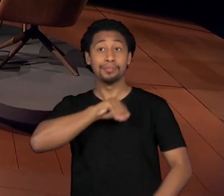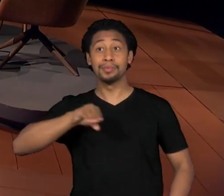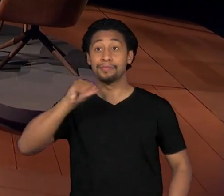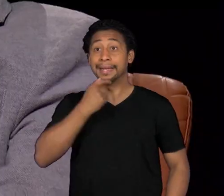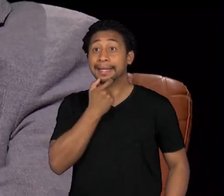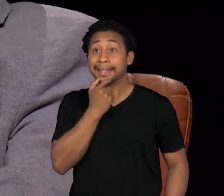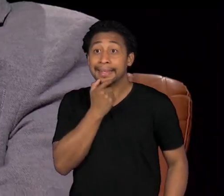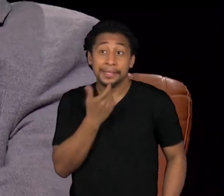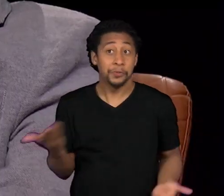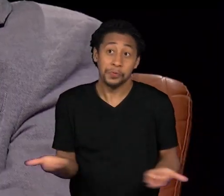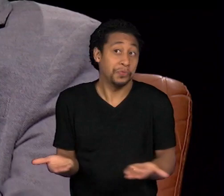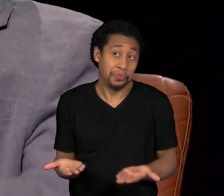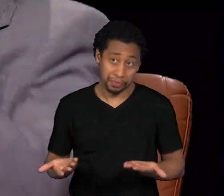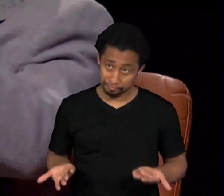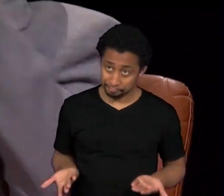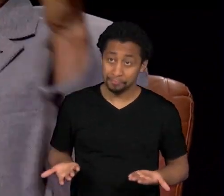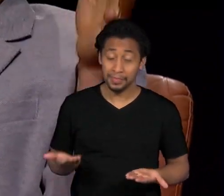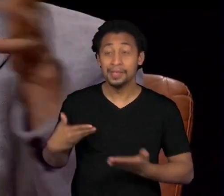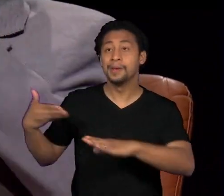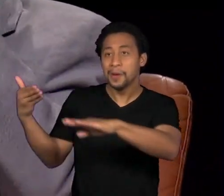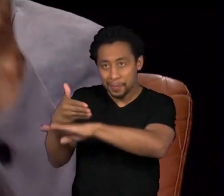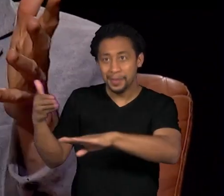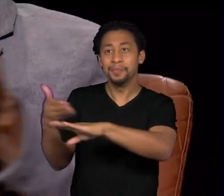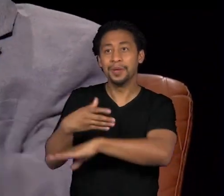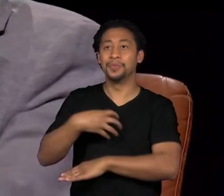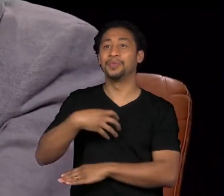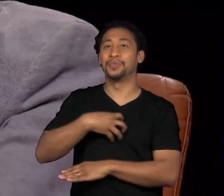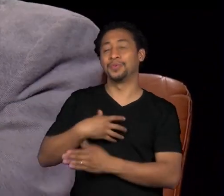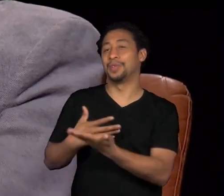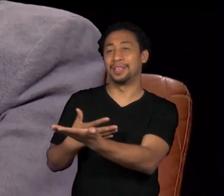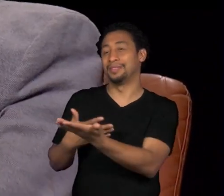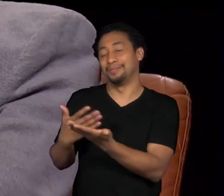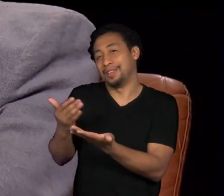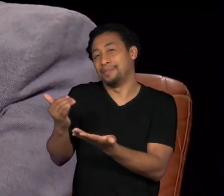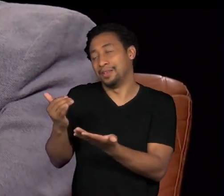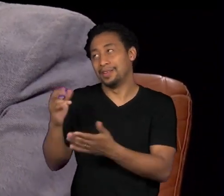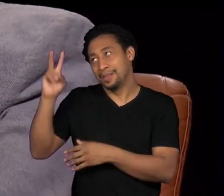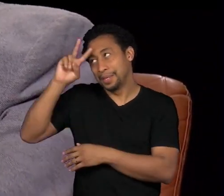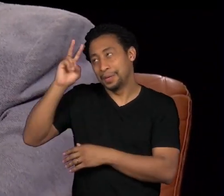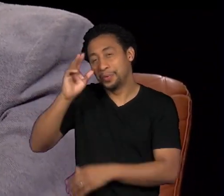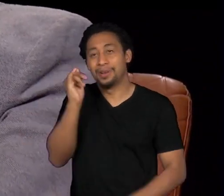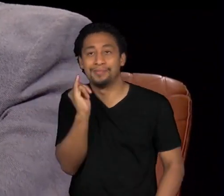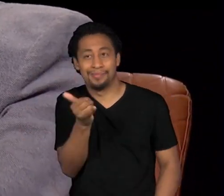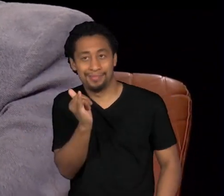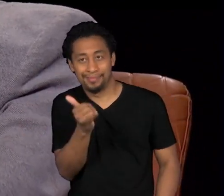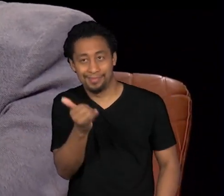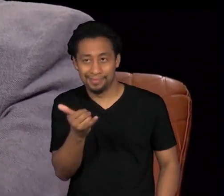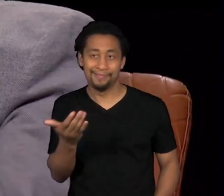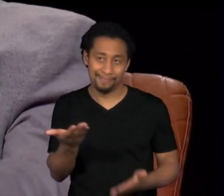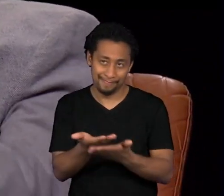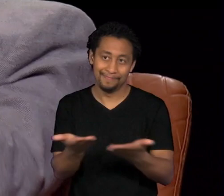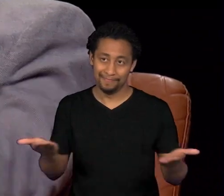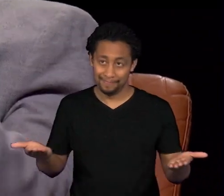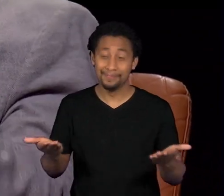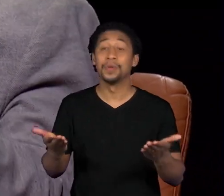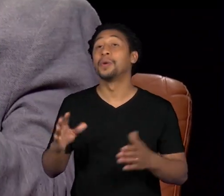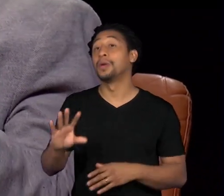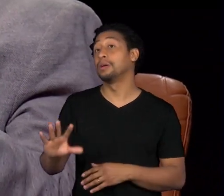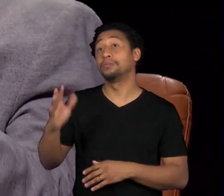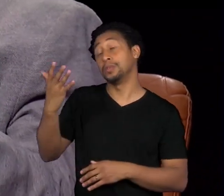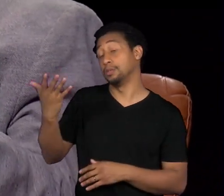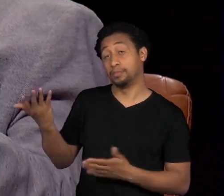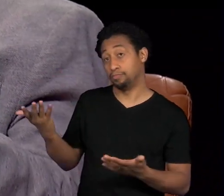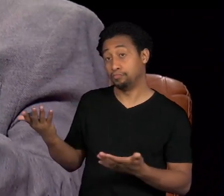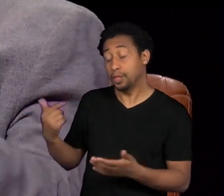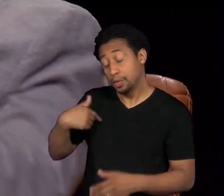participava do rito é da narrativa para usar uma palavra muito utilizado hoje em dia de um filho de classe média